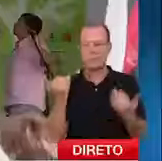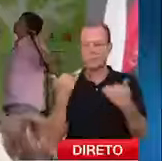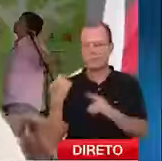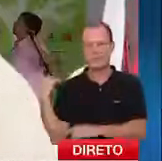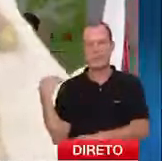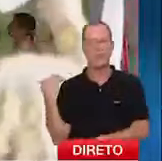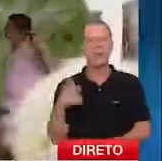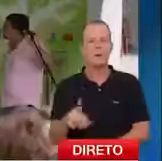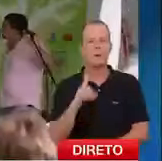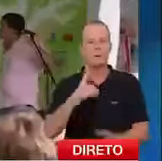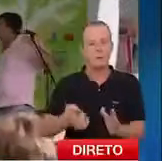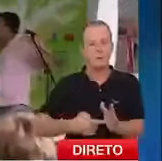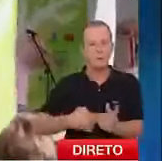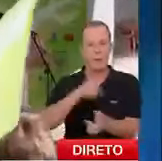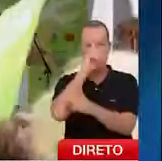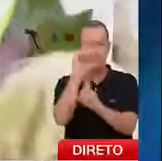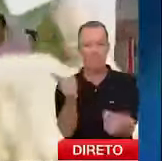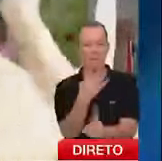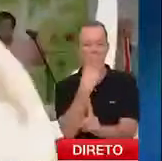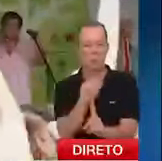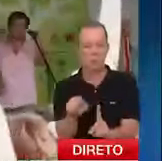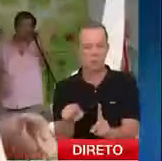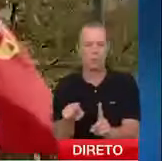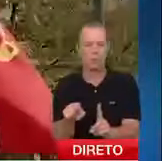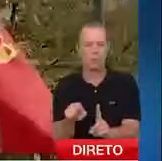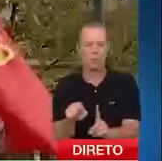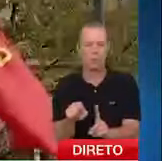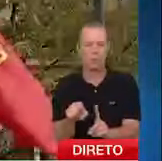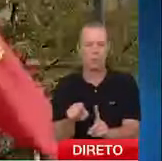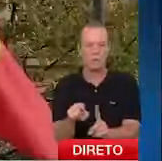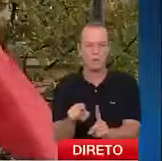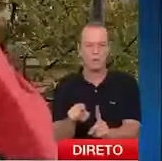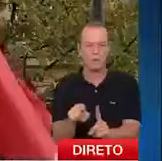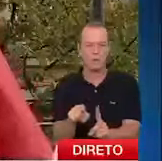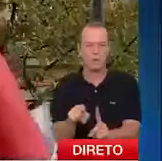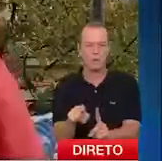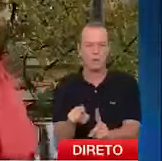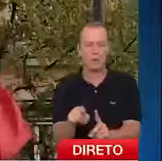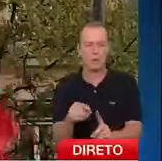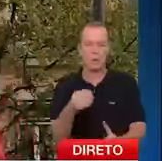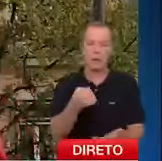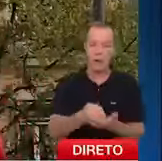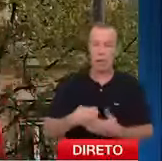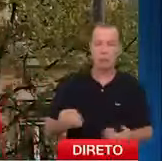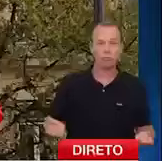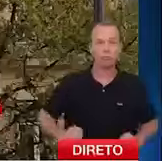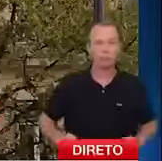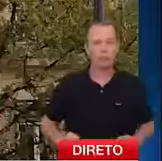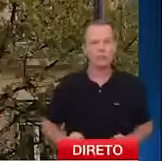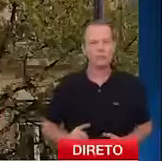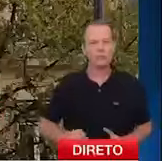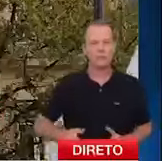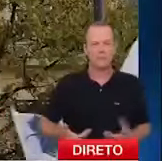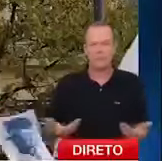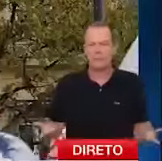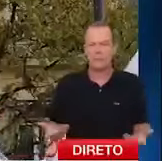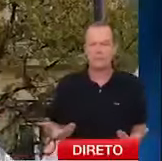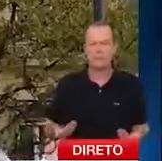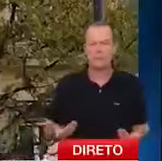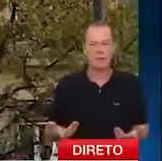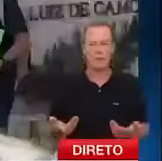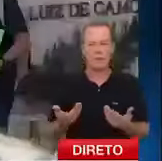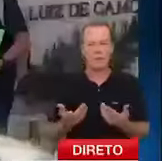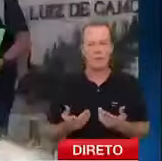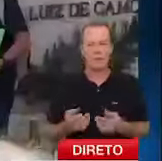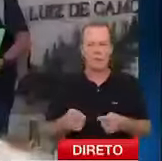necessário os professores e os alunos que não têm H portanto subsídios eh Dev verem por exemplo